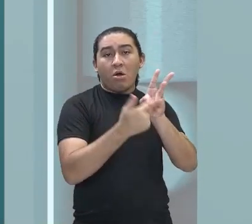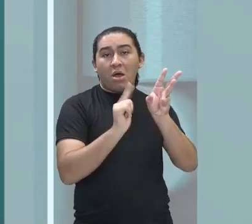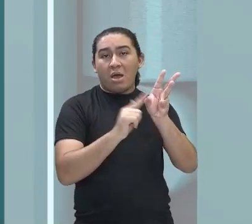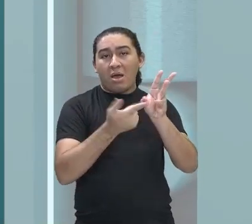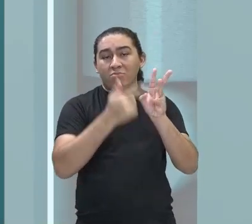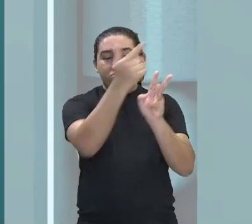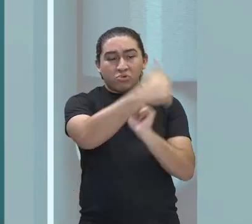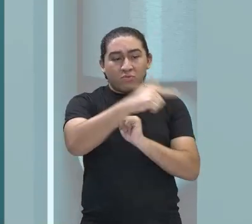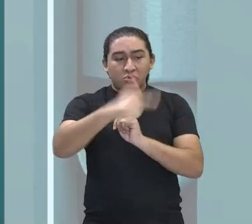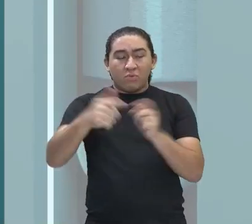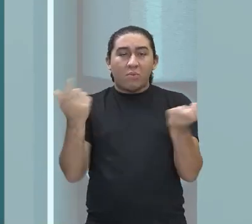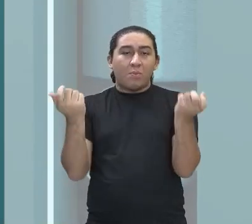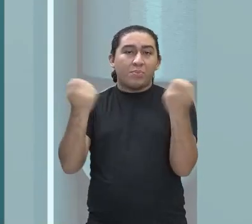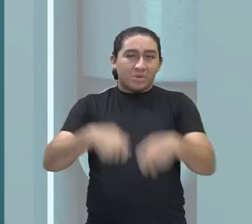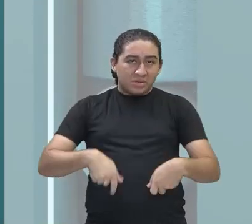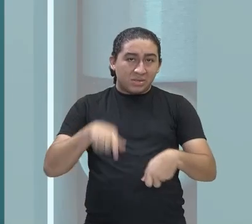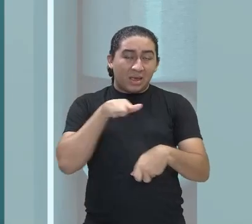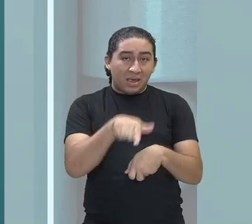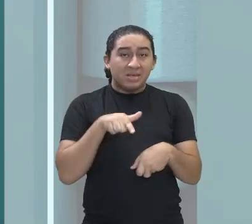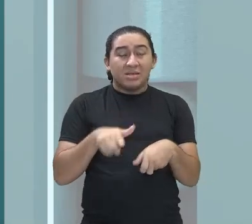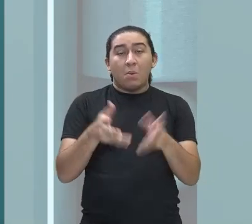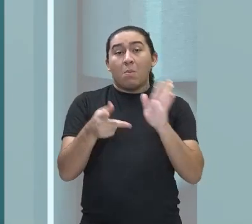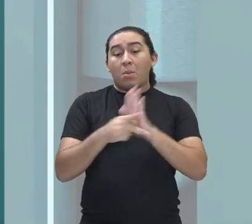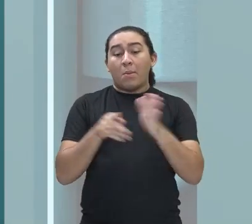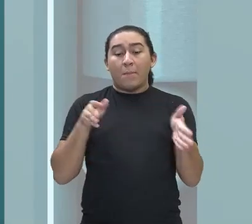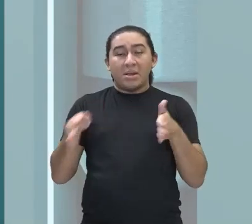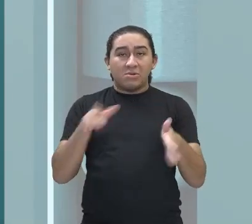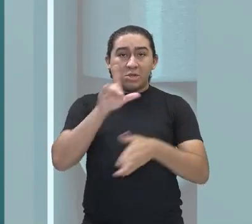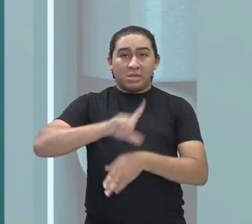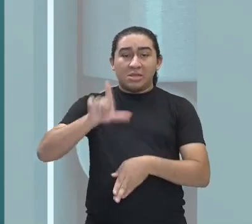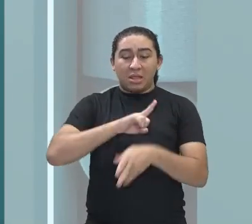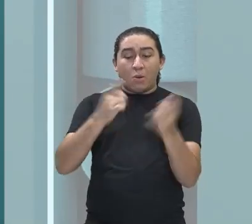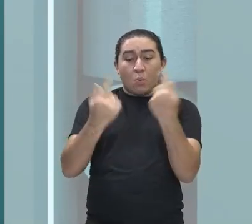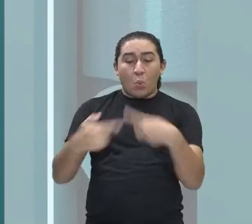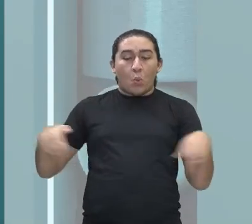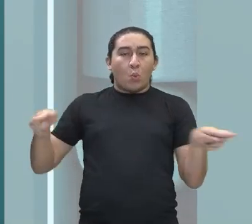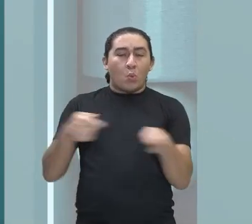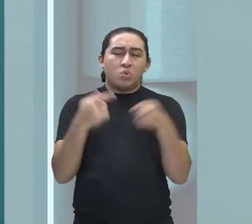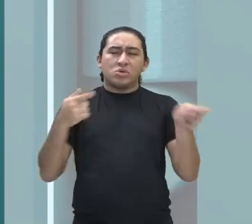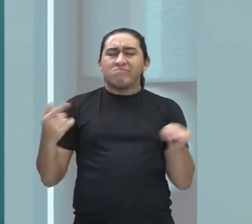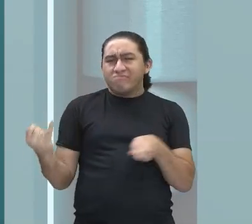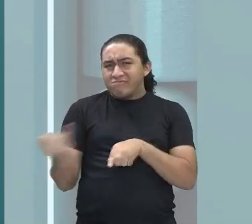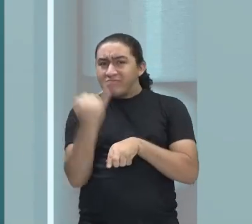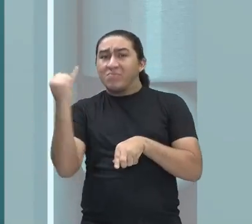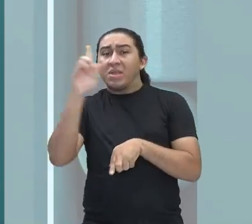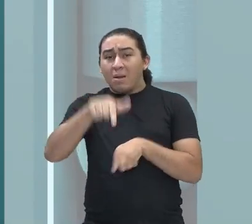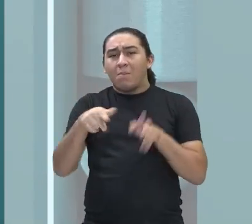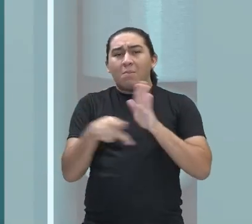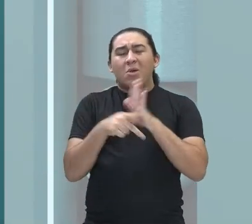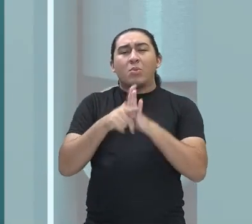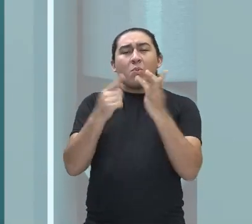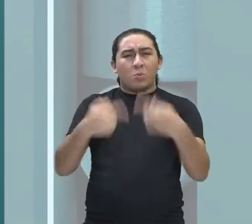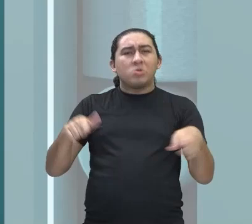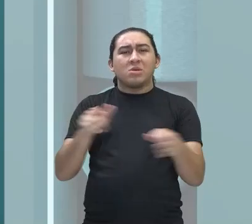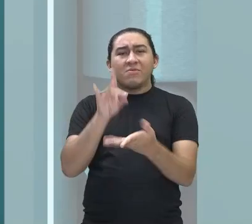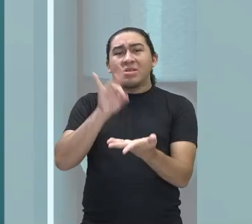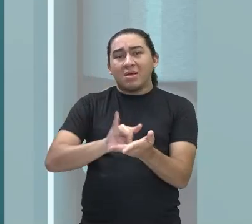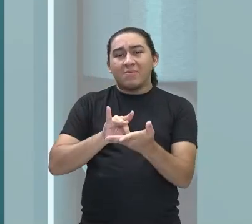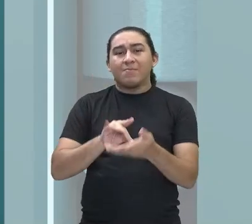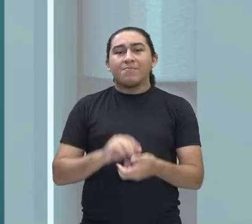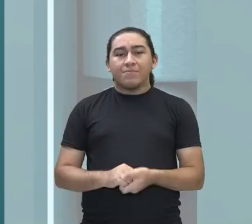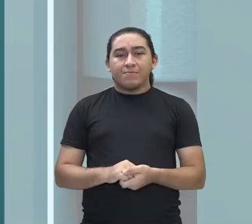a musicalidade a esse período literário único, que é tão musical.